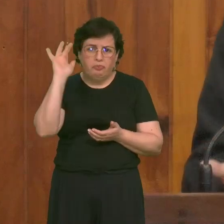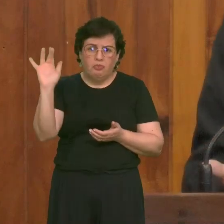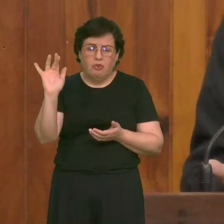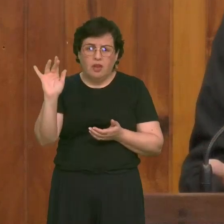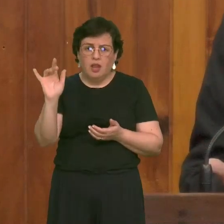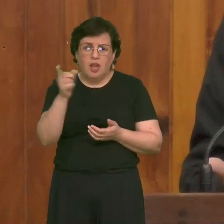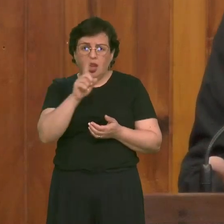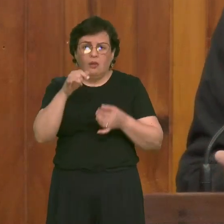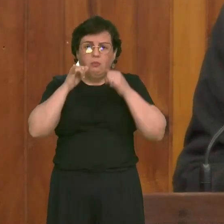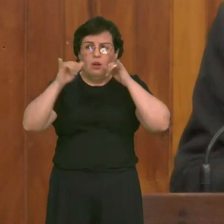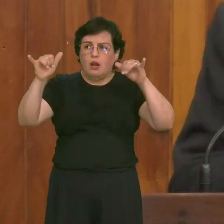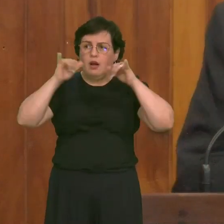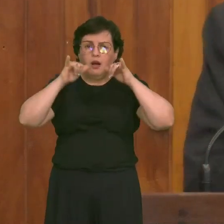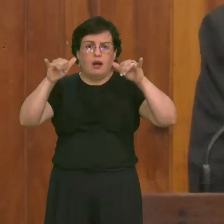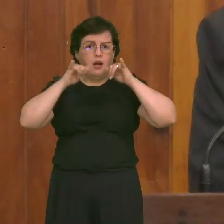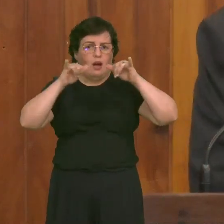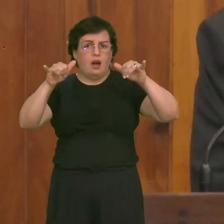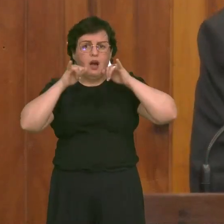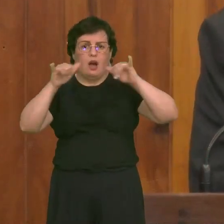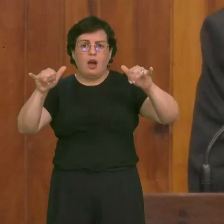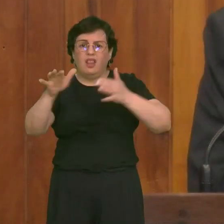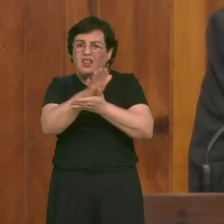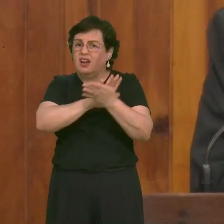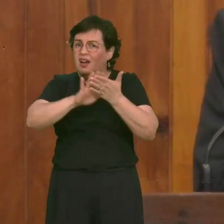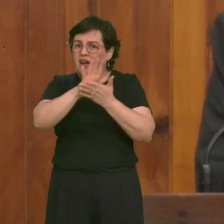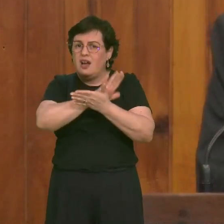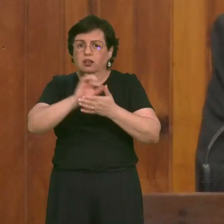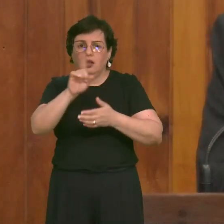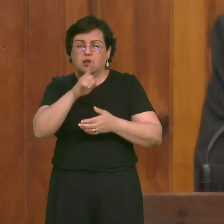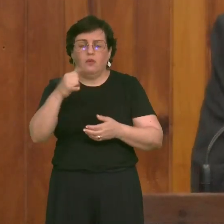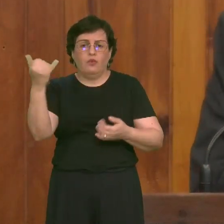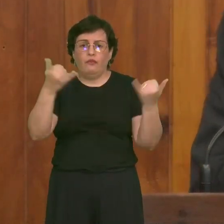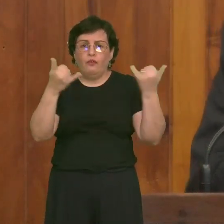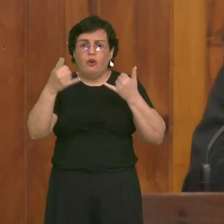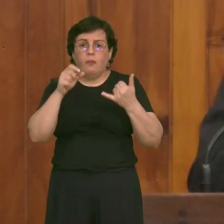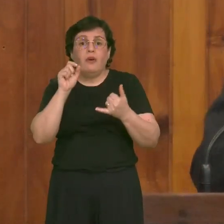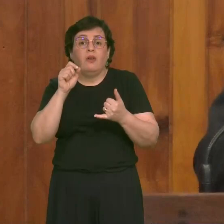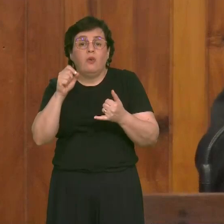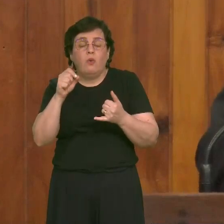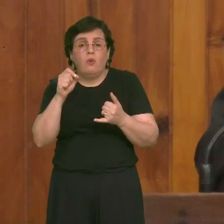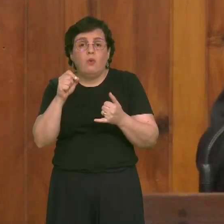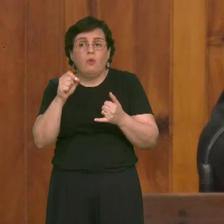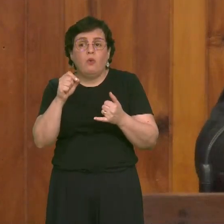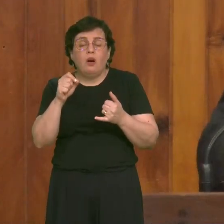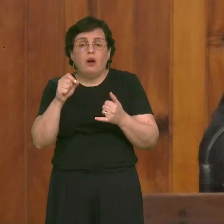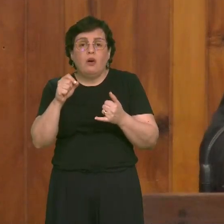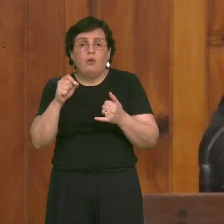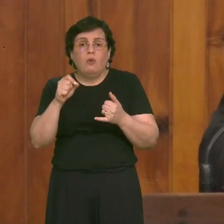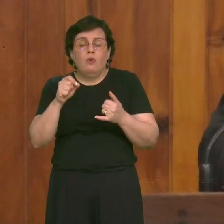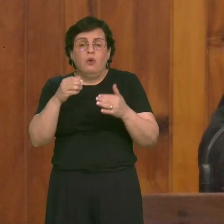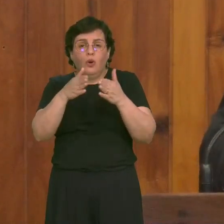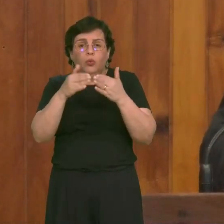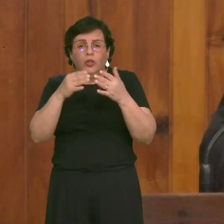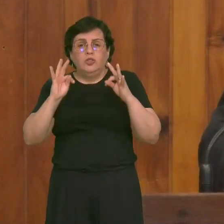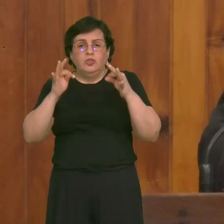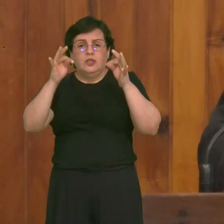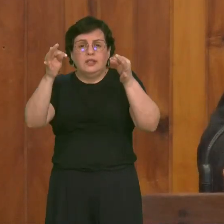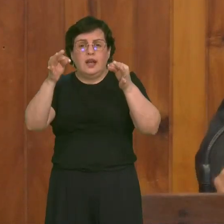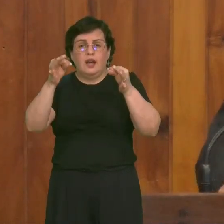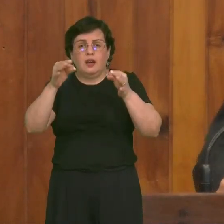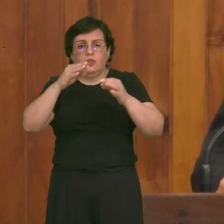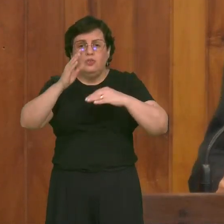publicidade não foi não foi informado qual a exigência técnica desses profissionais que vão atuar lá